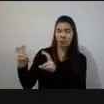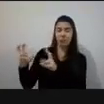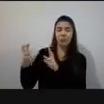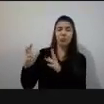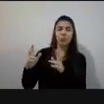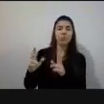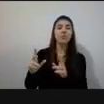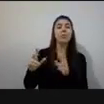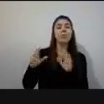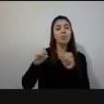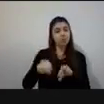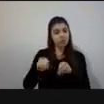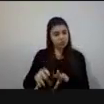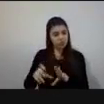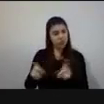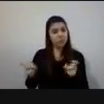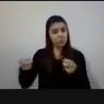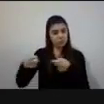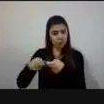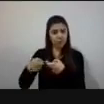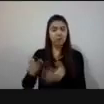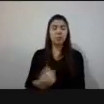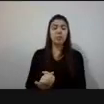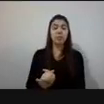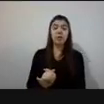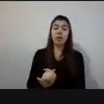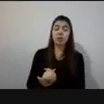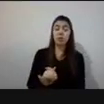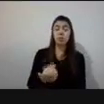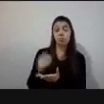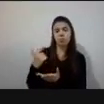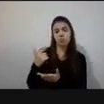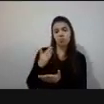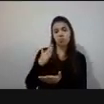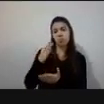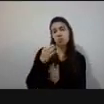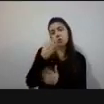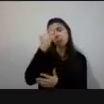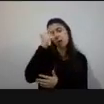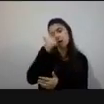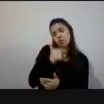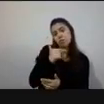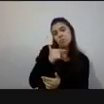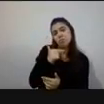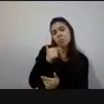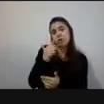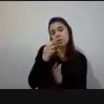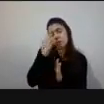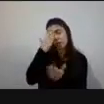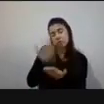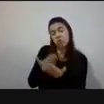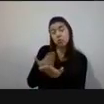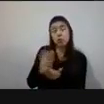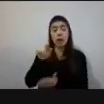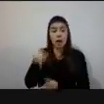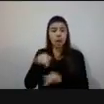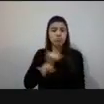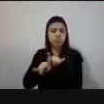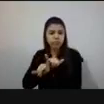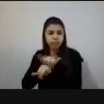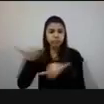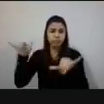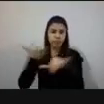E eu acho essa campanha muito importante para essas crianças menores também